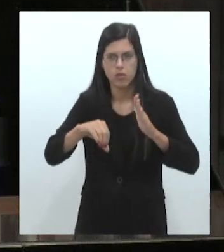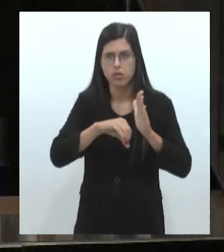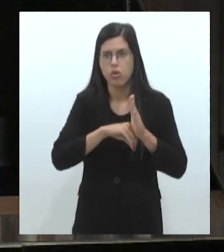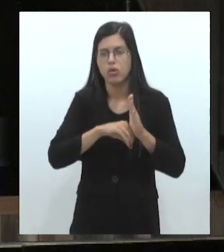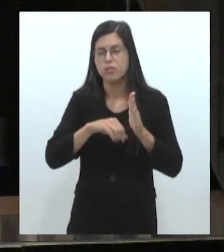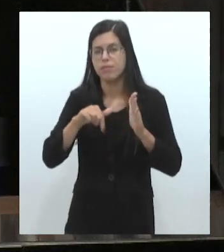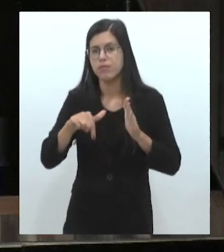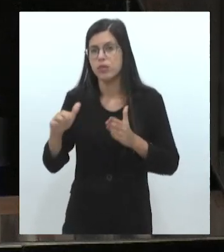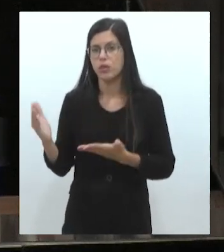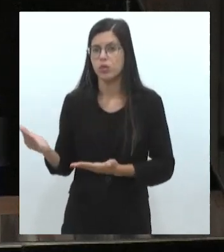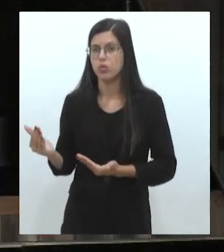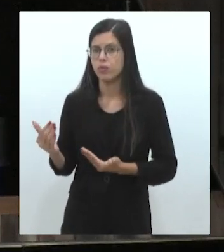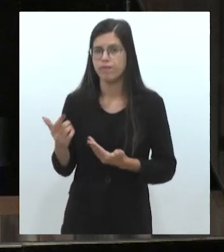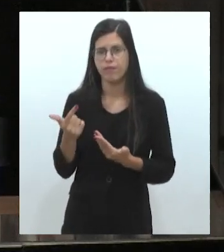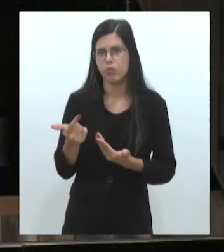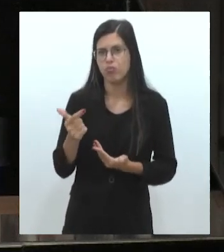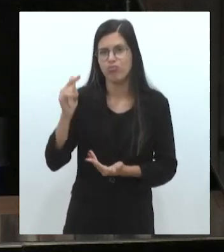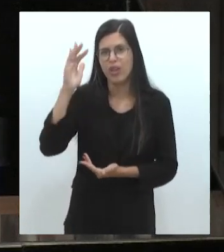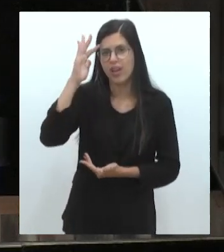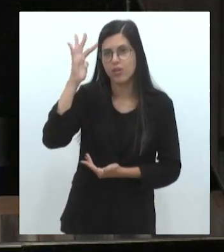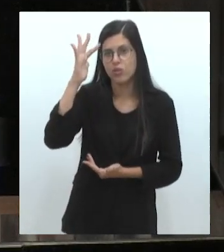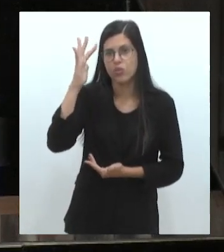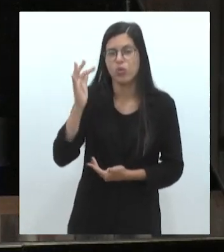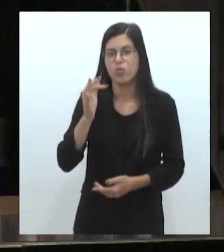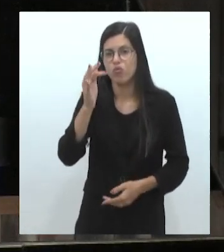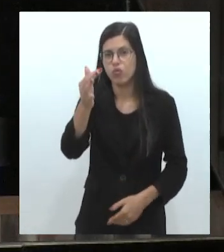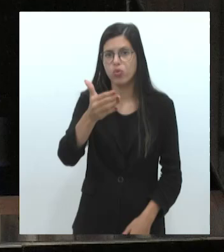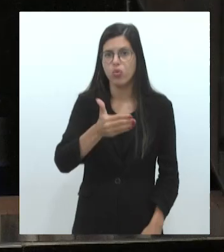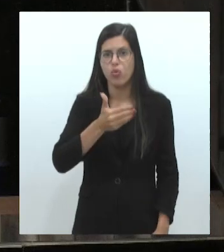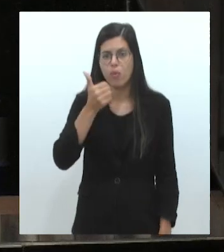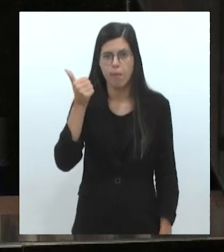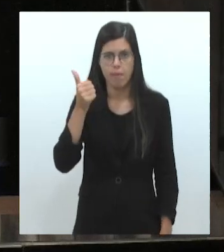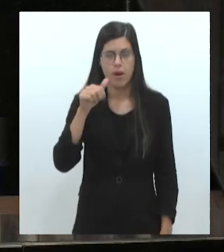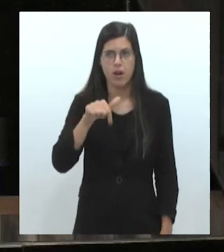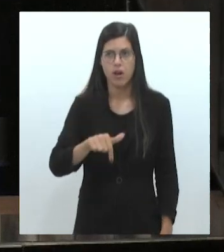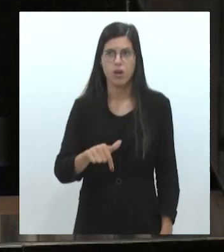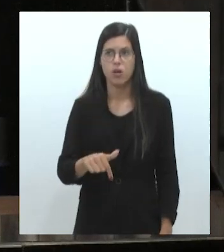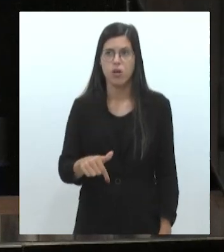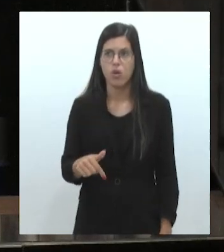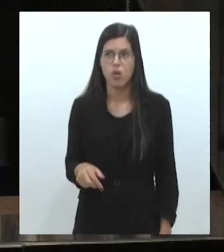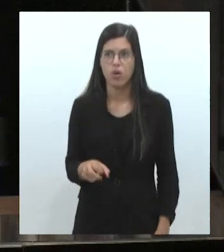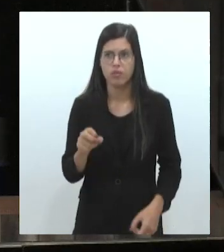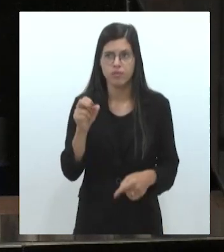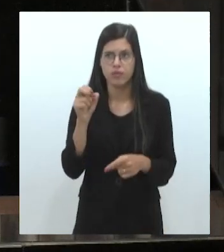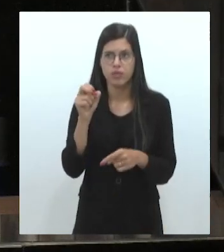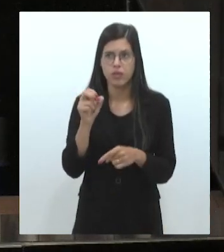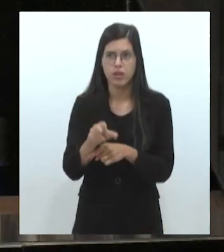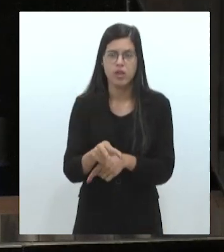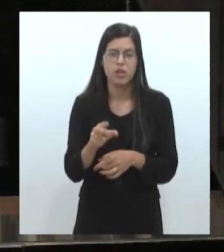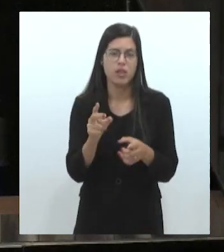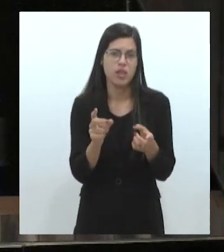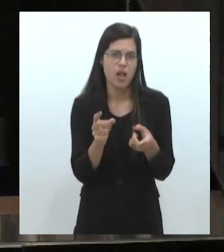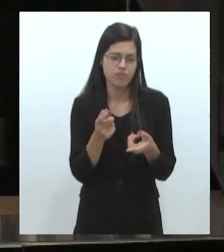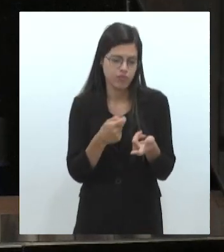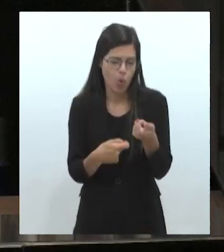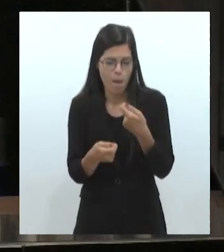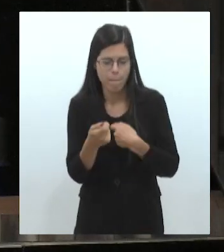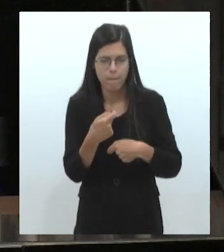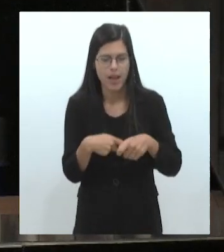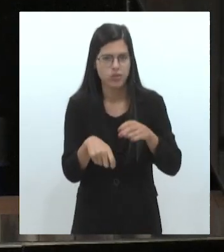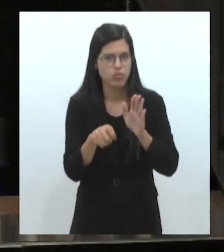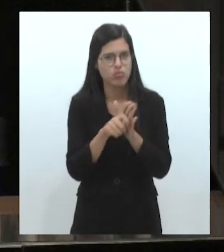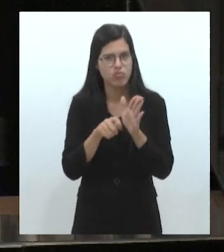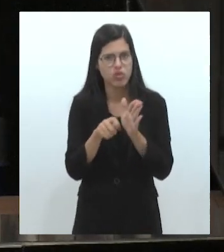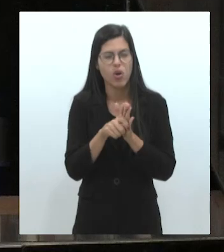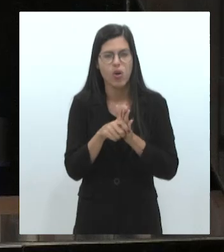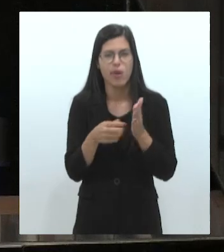sem expectativa e esperança de vida que entram no varejo da comercialização de ilícitos. Ou seja, esse